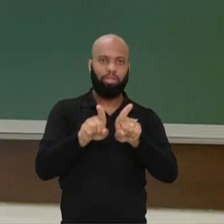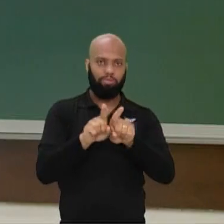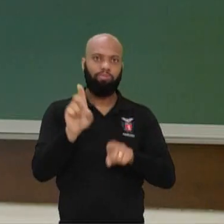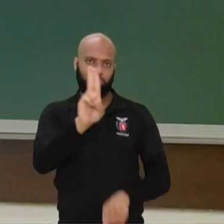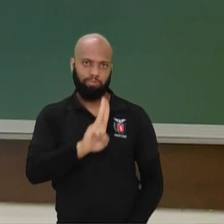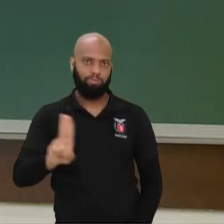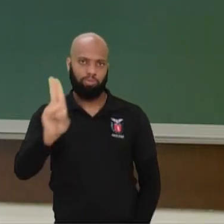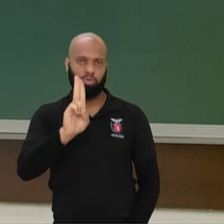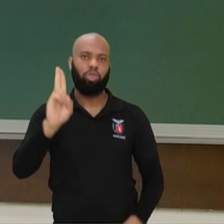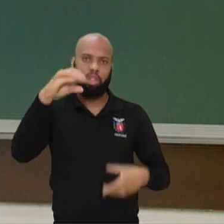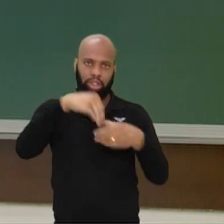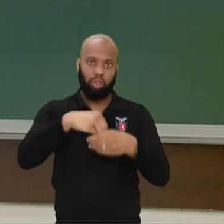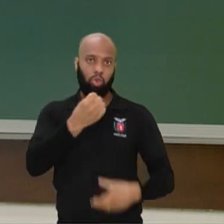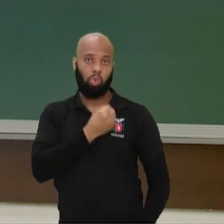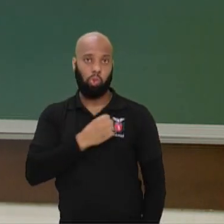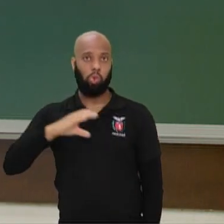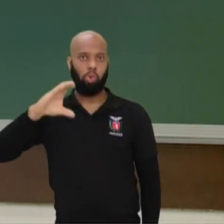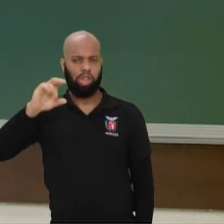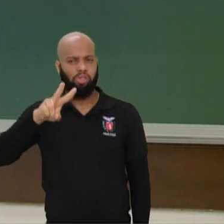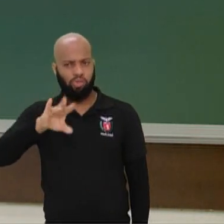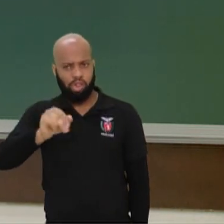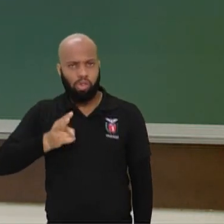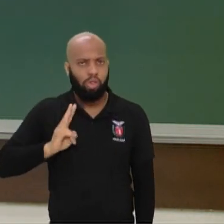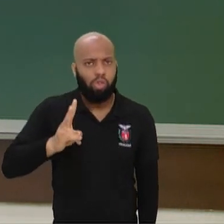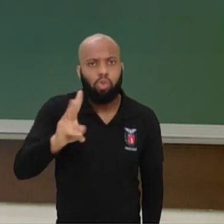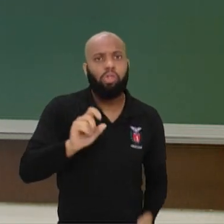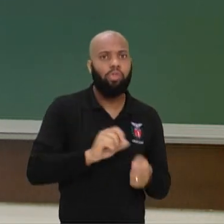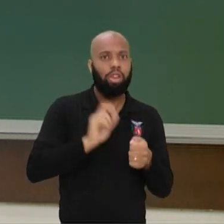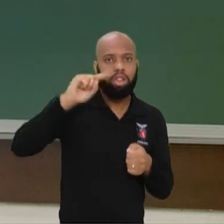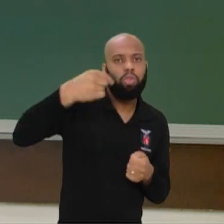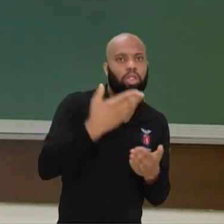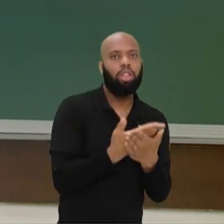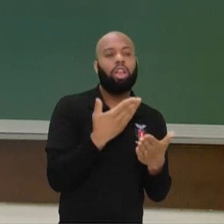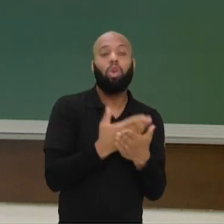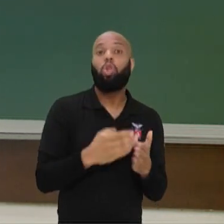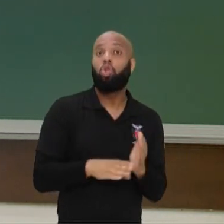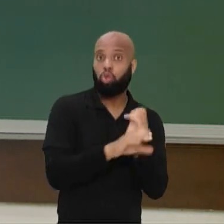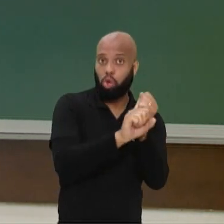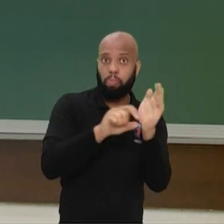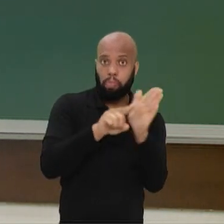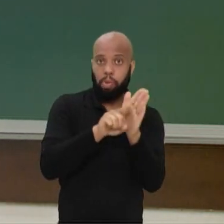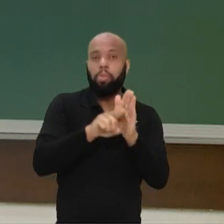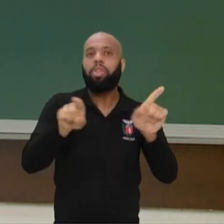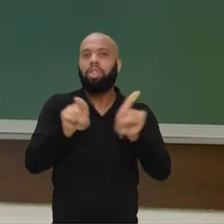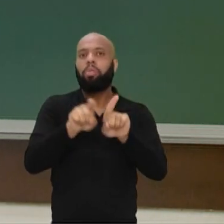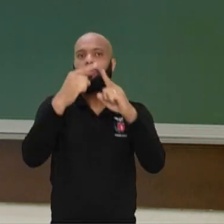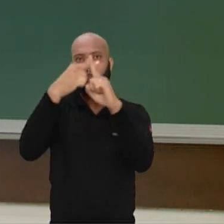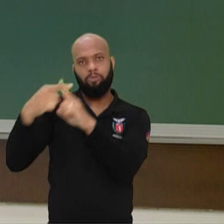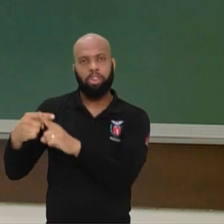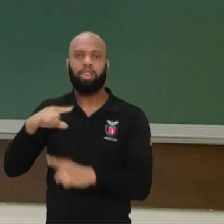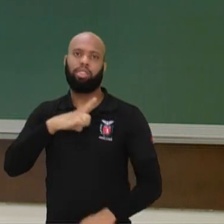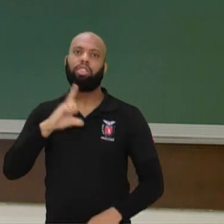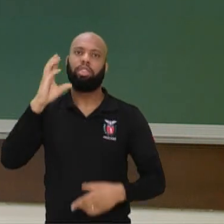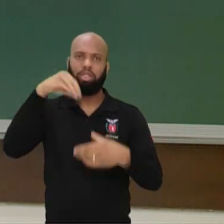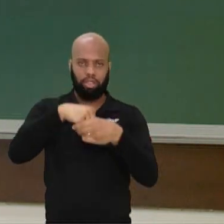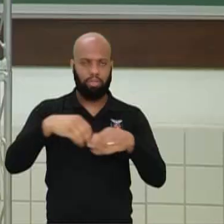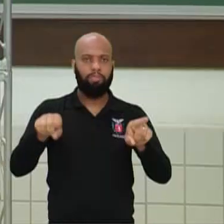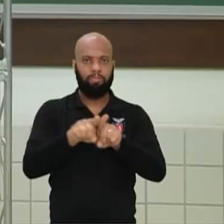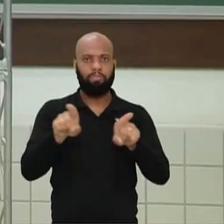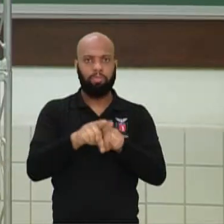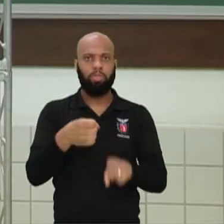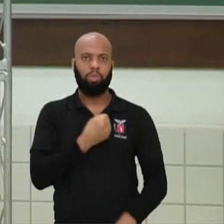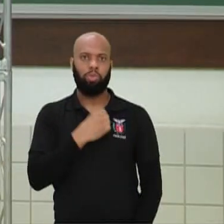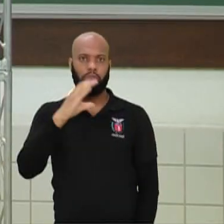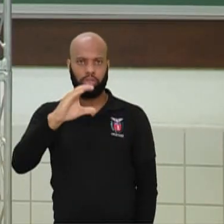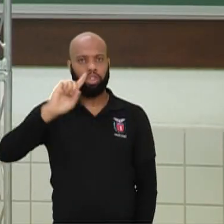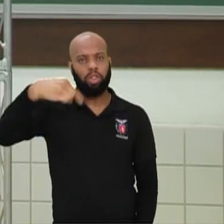essas revisões com números complexos, fazendo as operações de adição, subtração e multiplicação de números